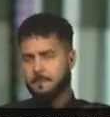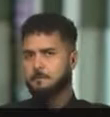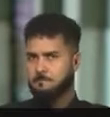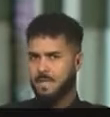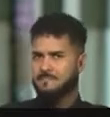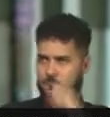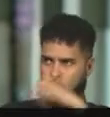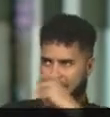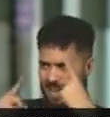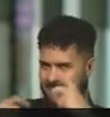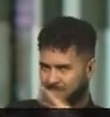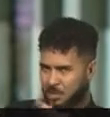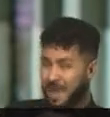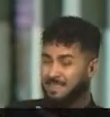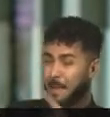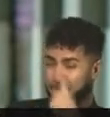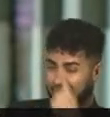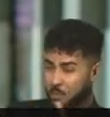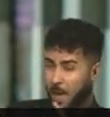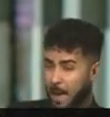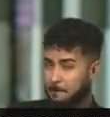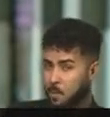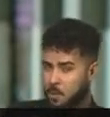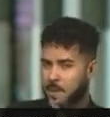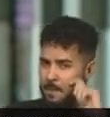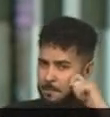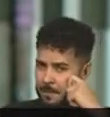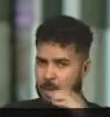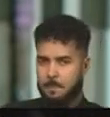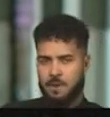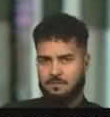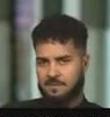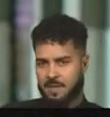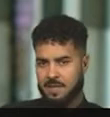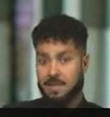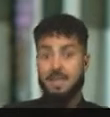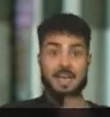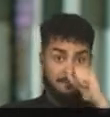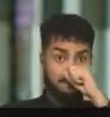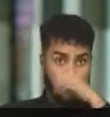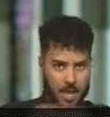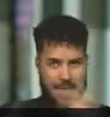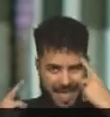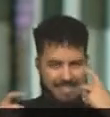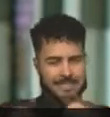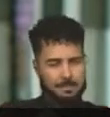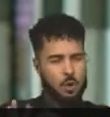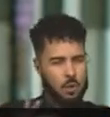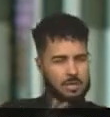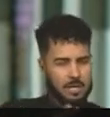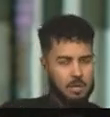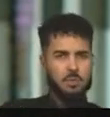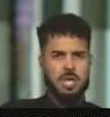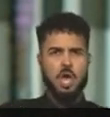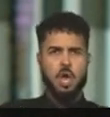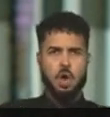comum. Pessoas pobres, pretas e moradores de favela. A violência também costuma acontecer num contexto. Operações policiais que